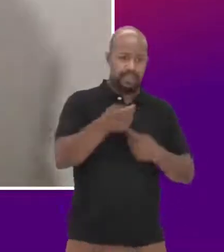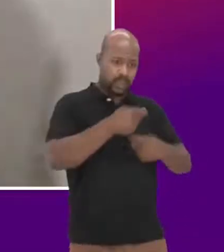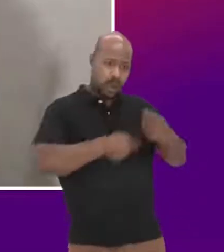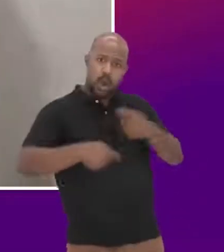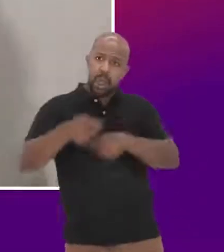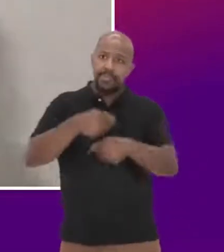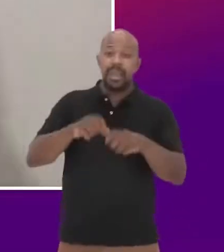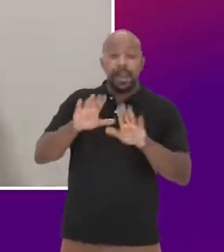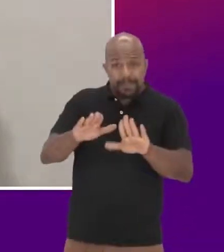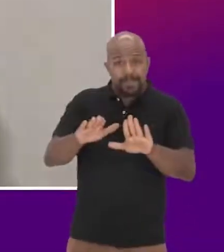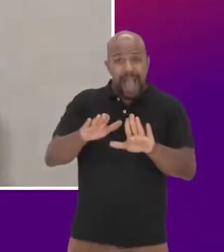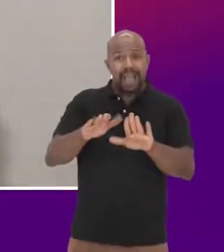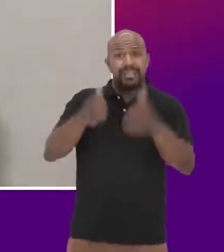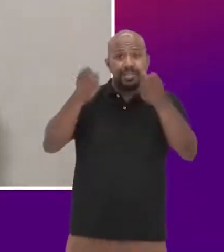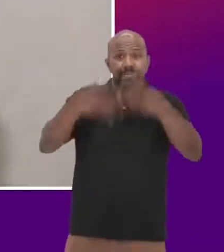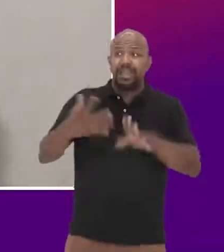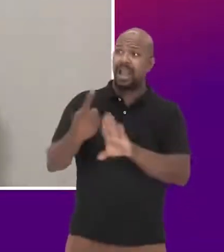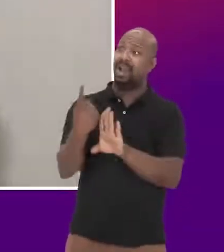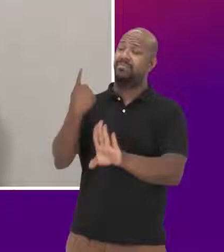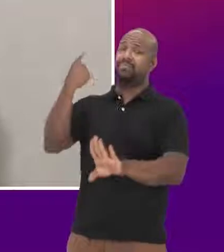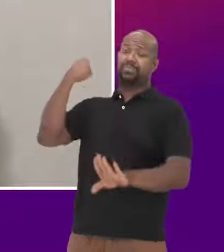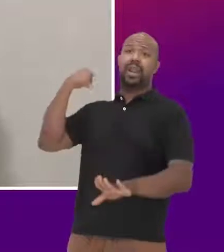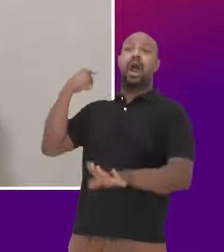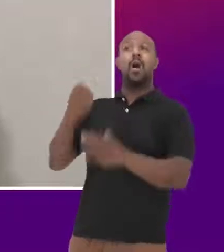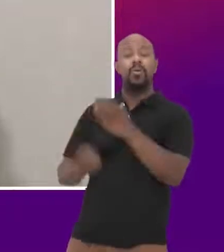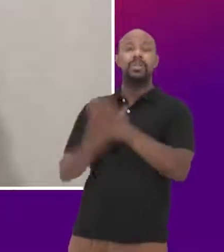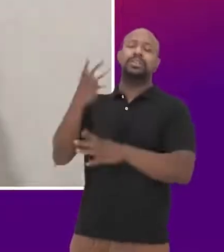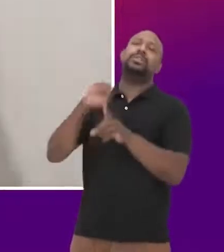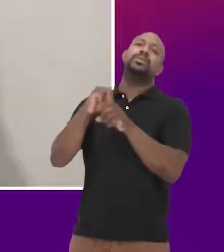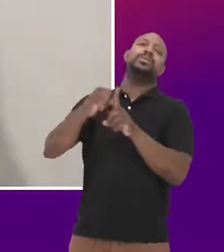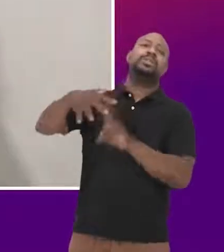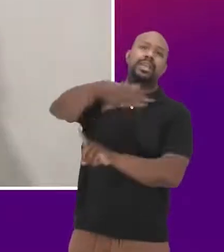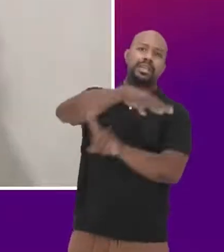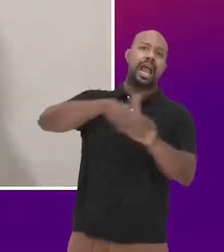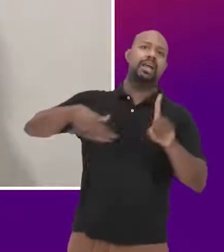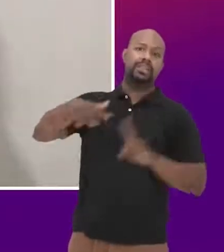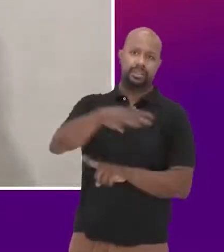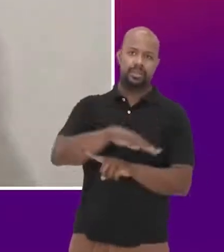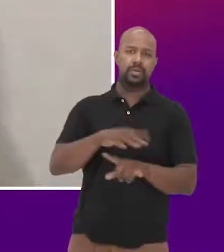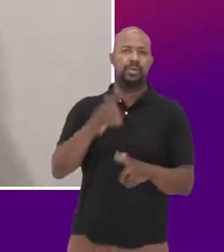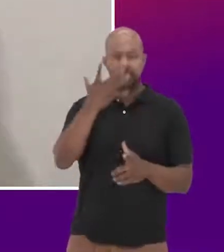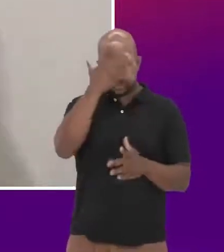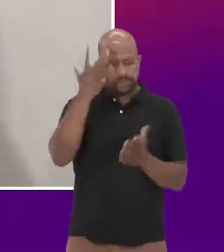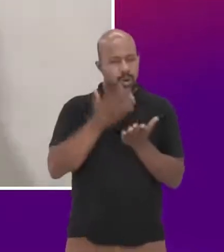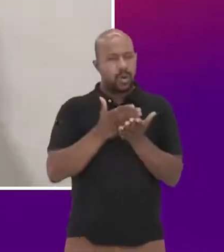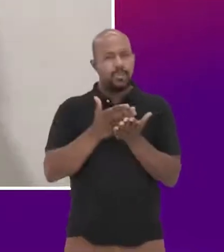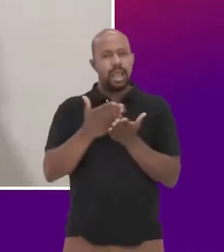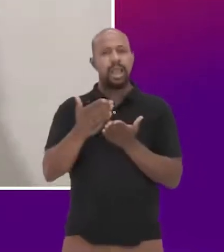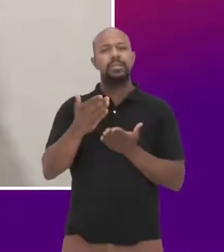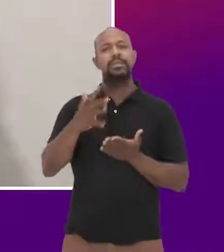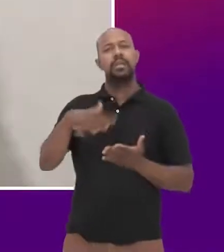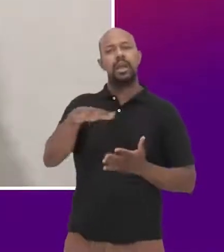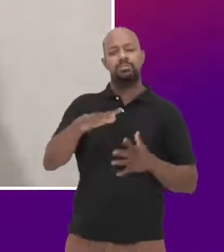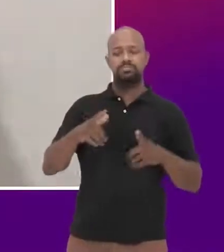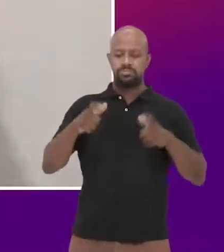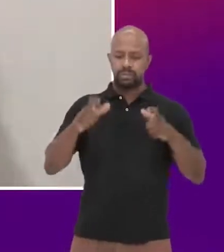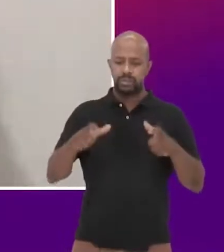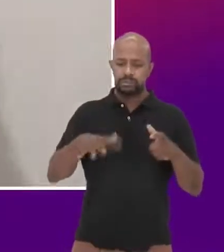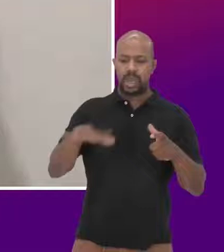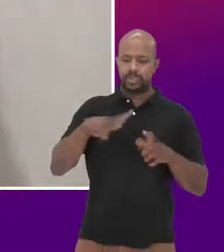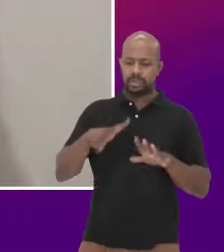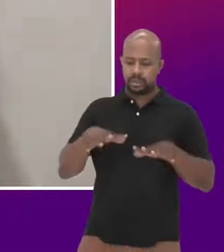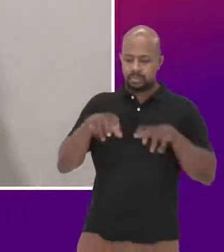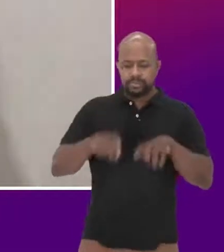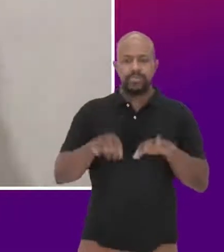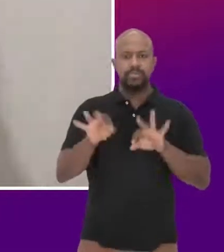se explica a origem da sociedade quanto sociedade. Quando as pessoas começam a se colocar num determinado espaço e se